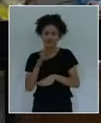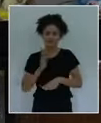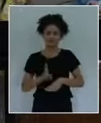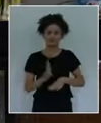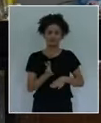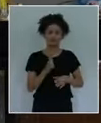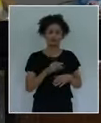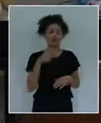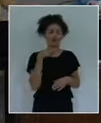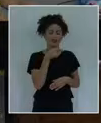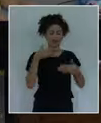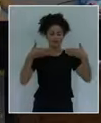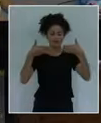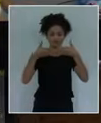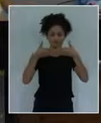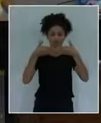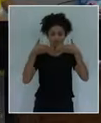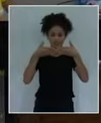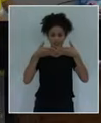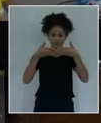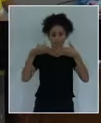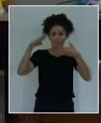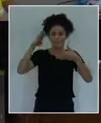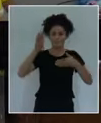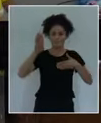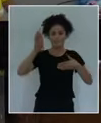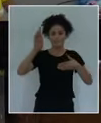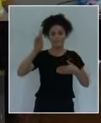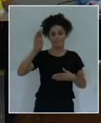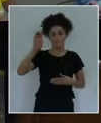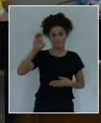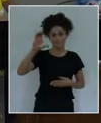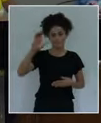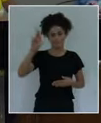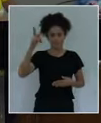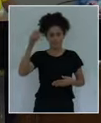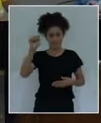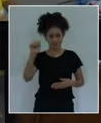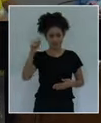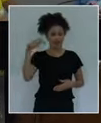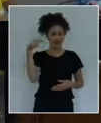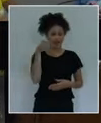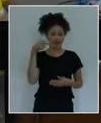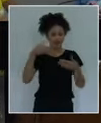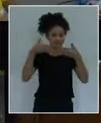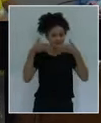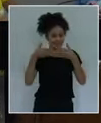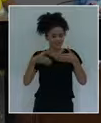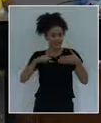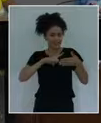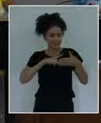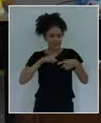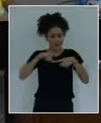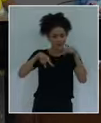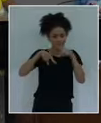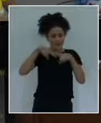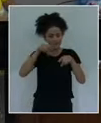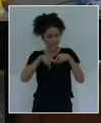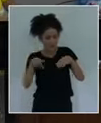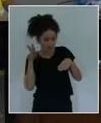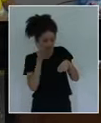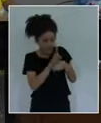A usina hidrelétrica ela tem um equipamento que chama telemétrica nessas cidades todas a montante que eu falei aí da nascente do